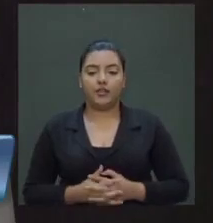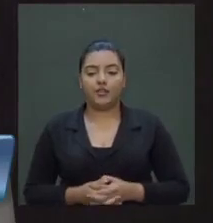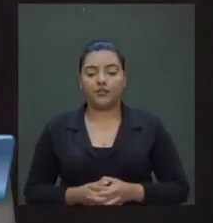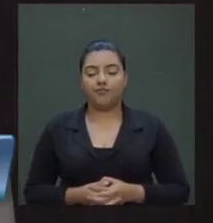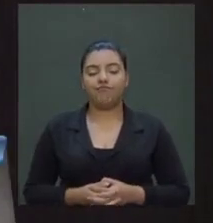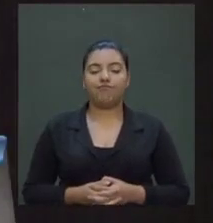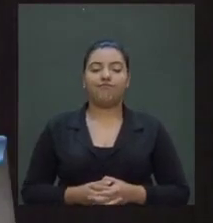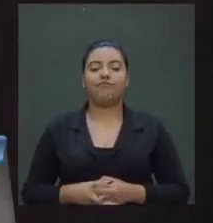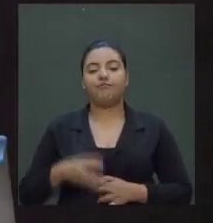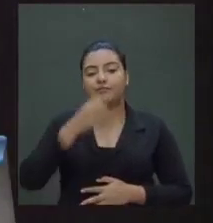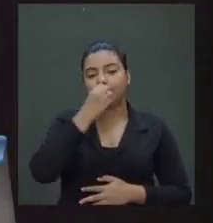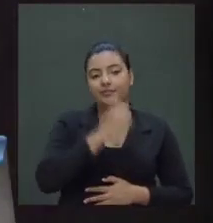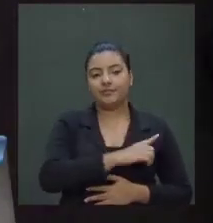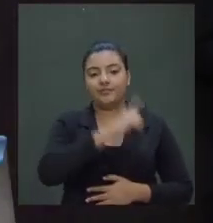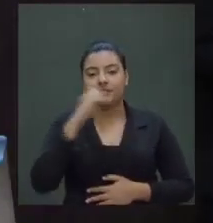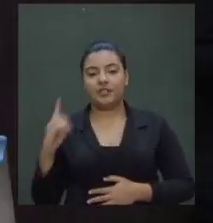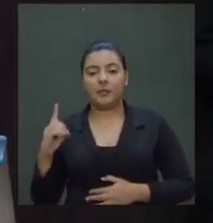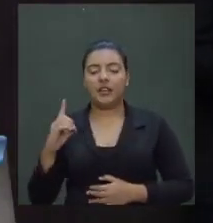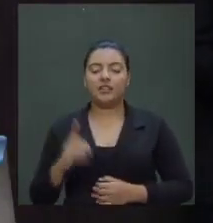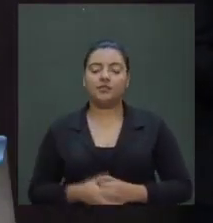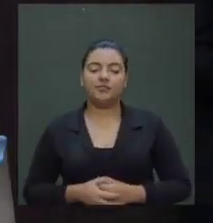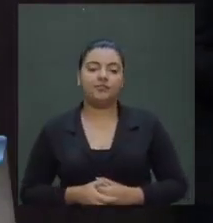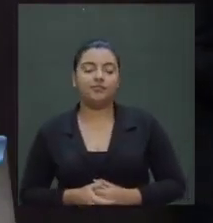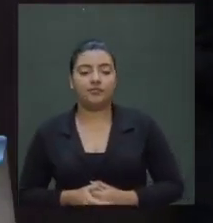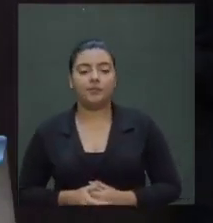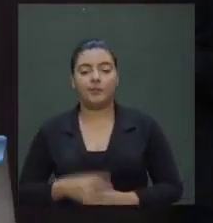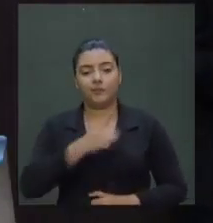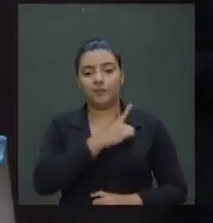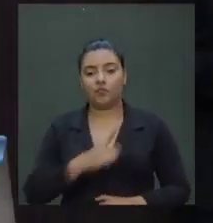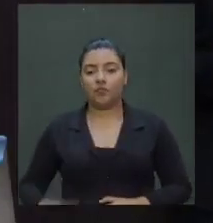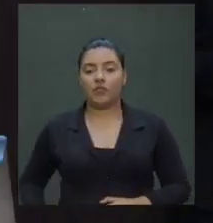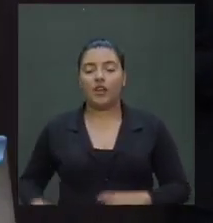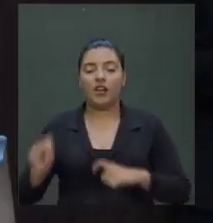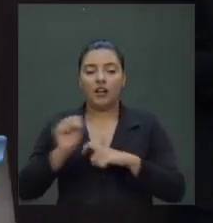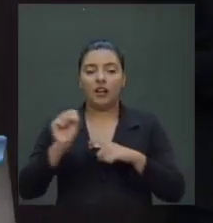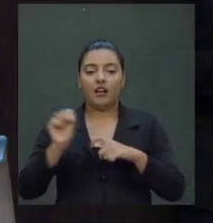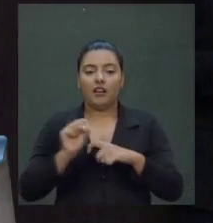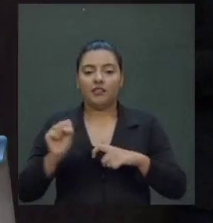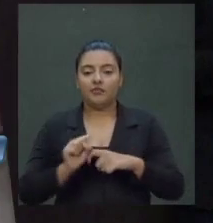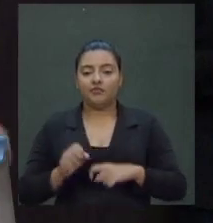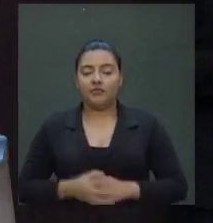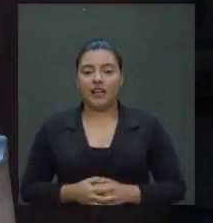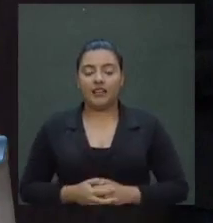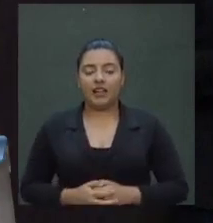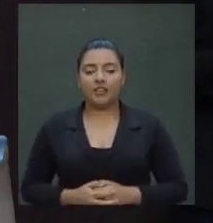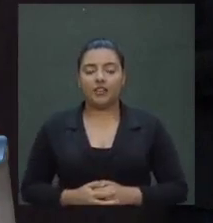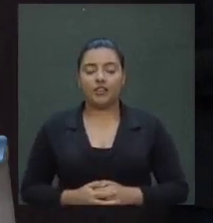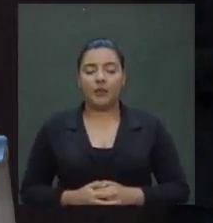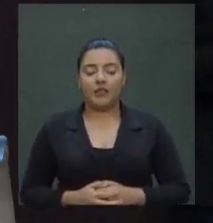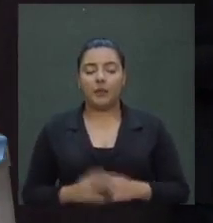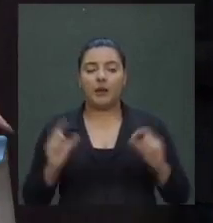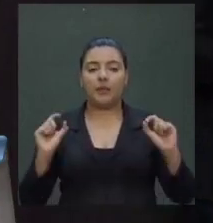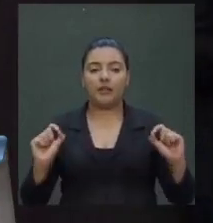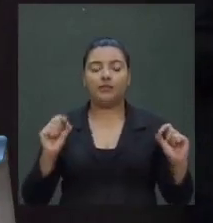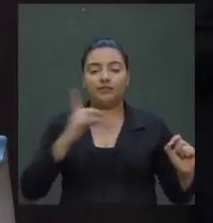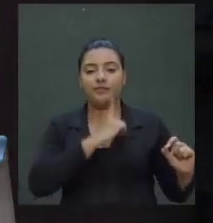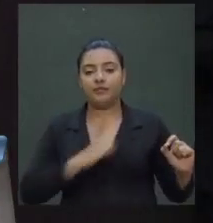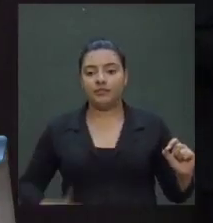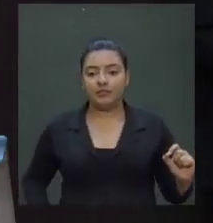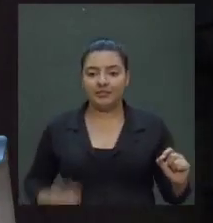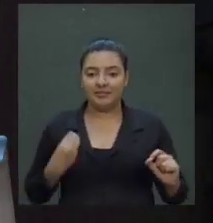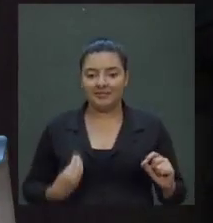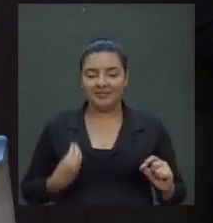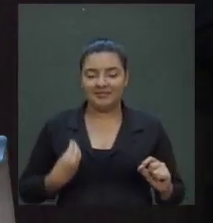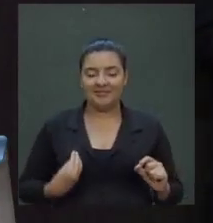Meu cordial bom dia, senhor presidente, deputado Sarto, demais membros da mesa, senhores deputados, senhoras deputadas.